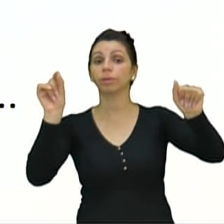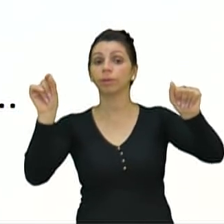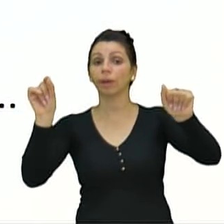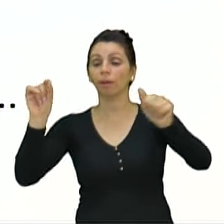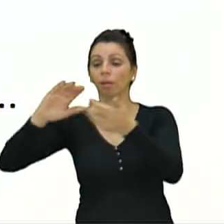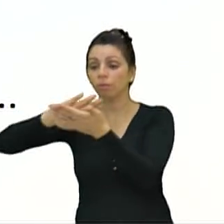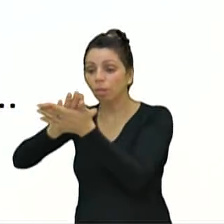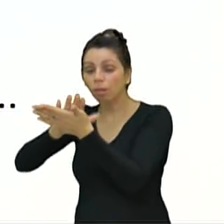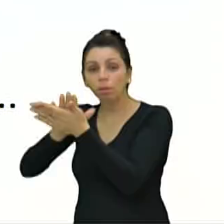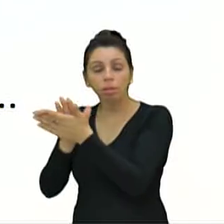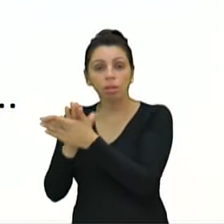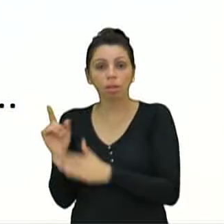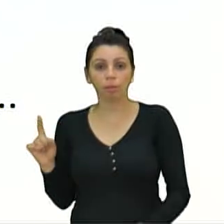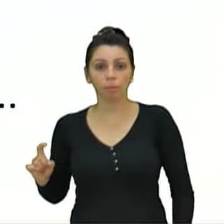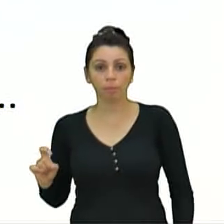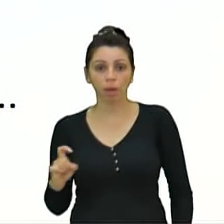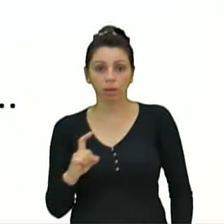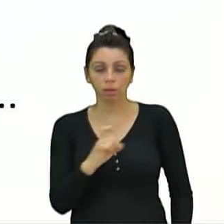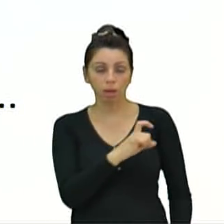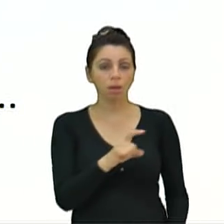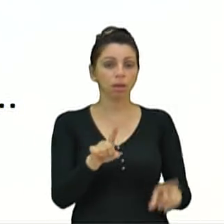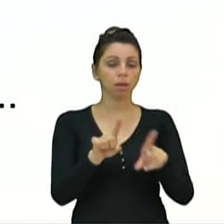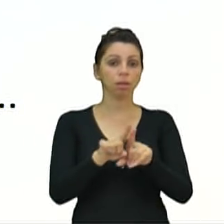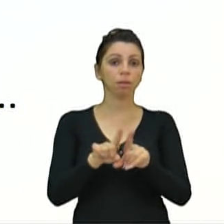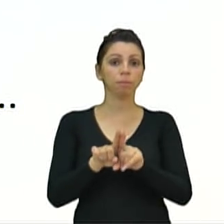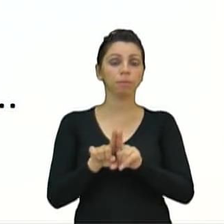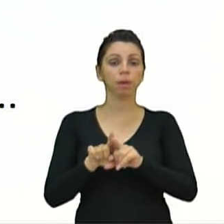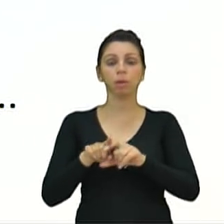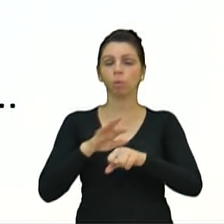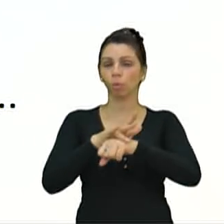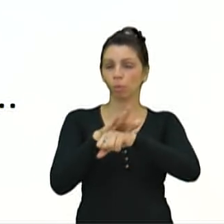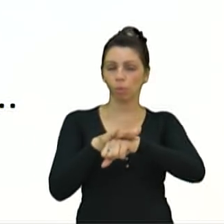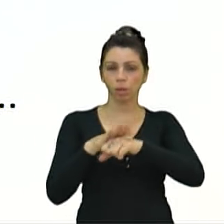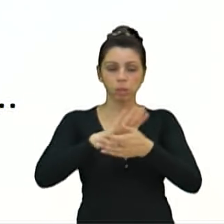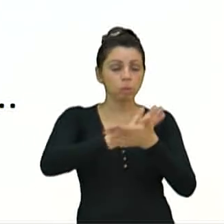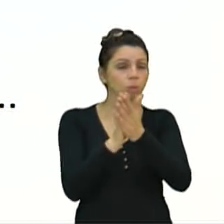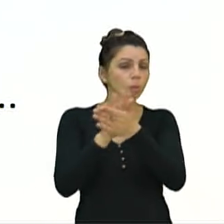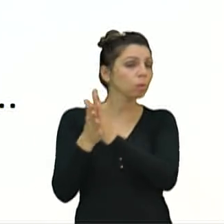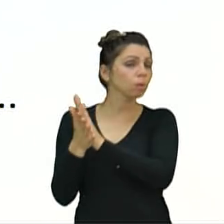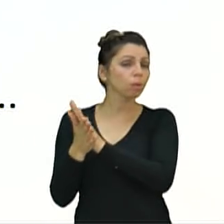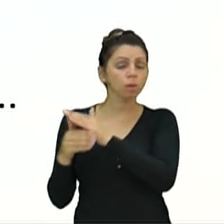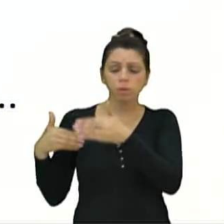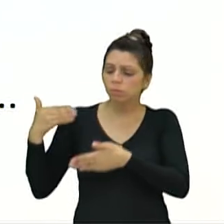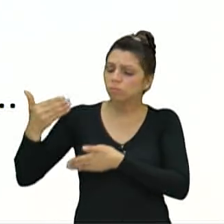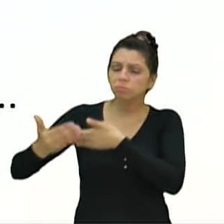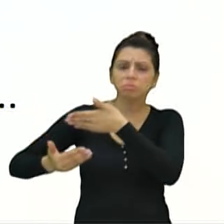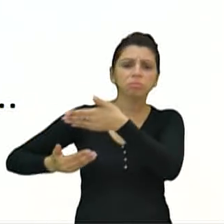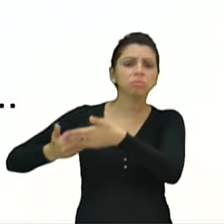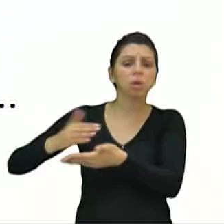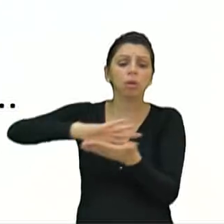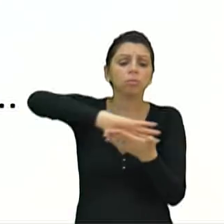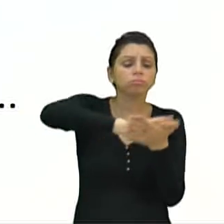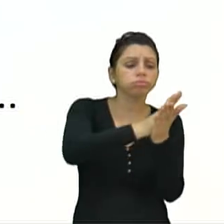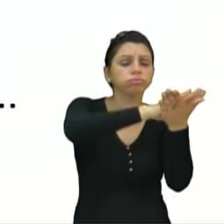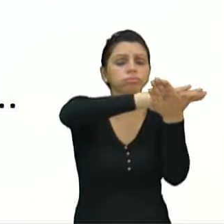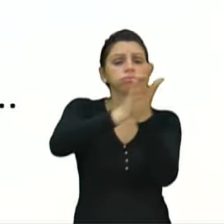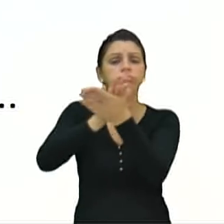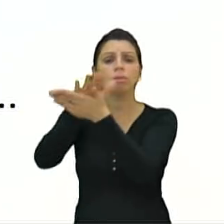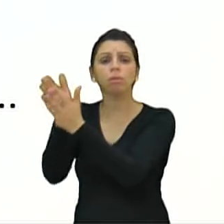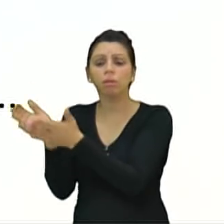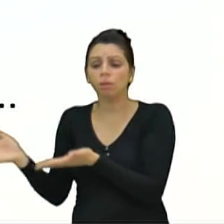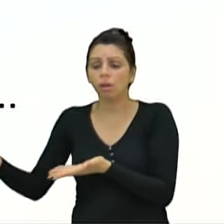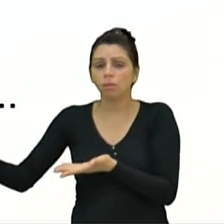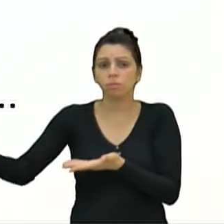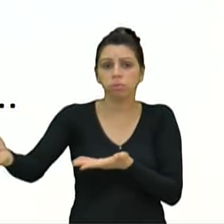destruir bactérias e demais agentes nocivos. Qual é esse processo que destrói, que tenta